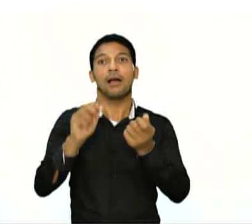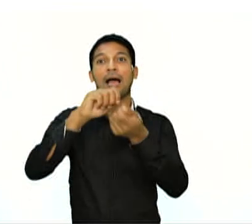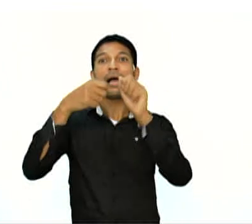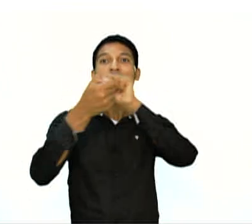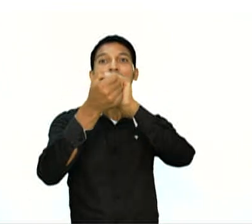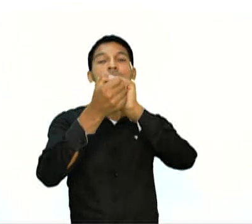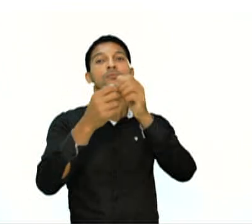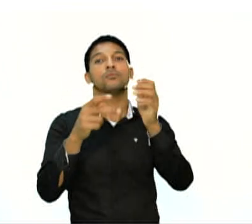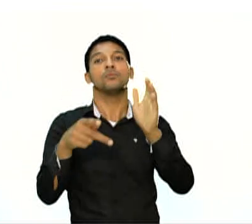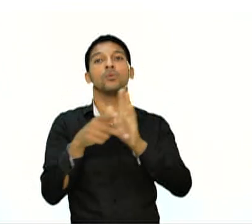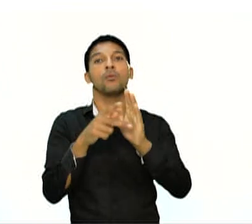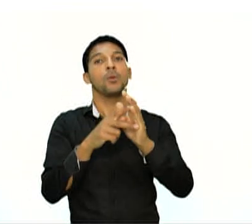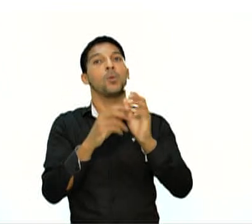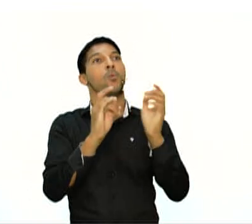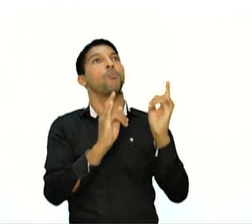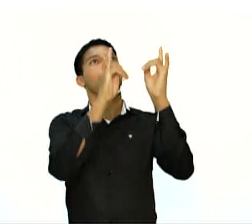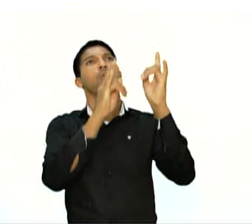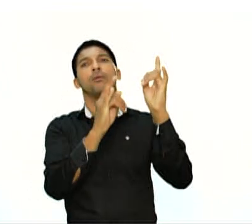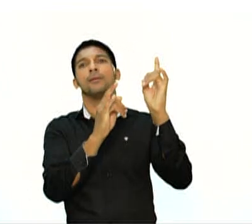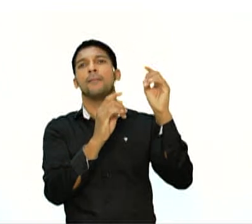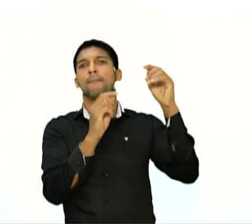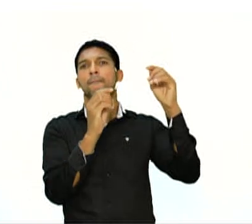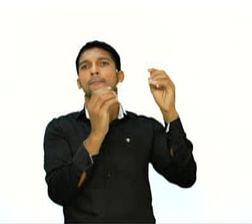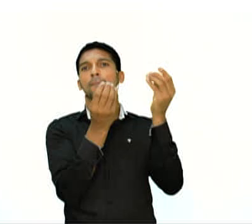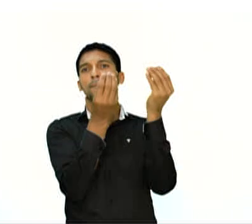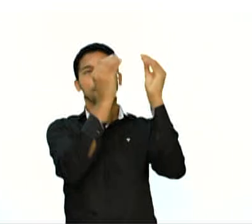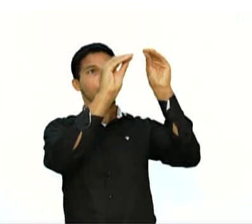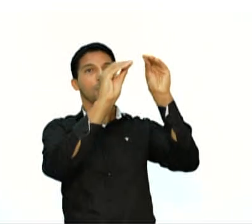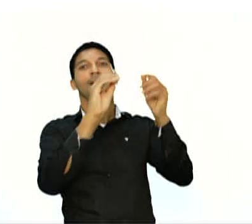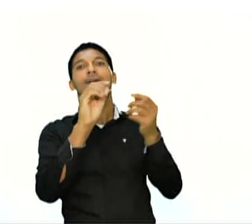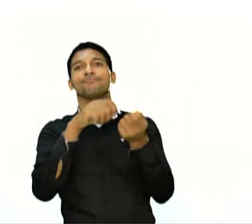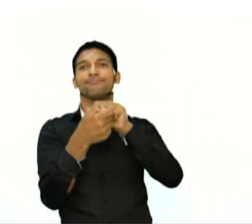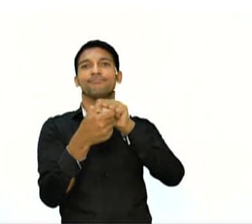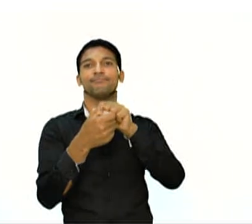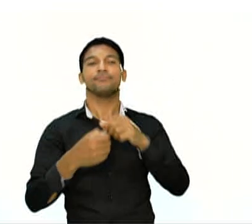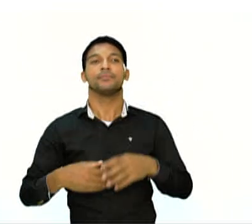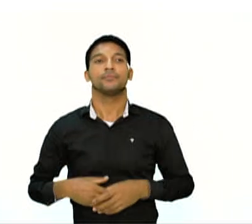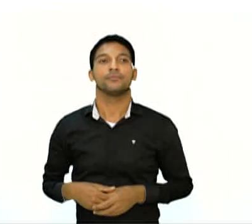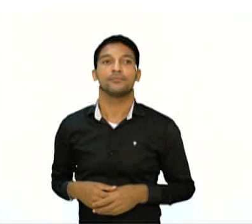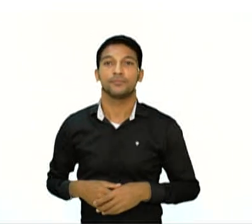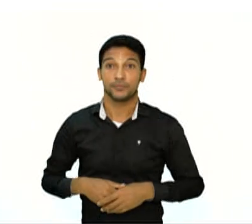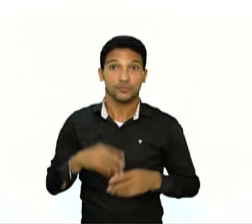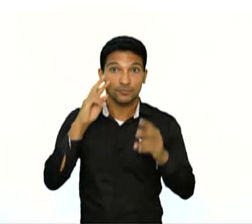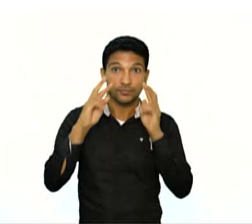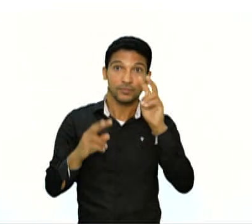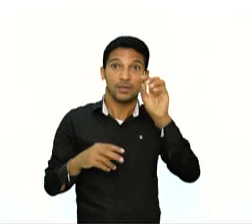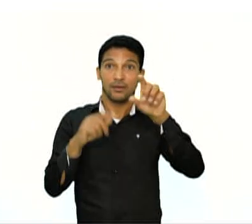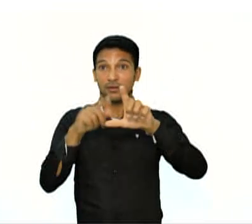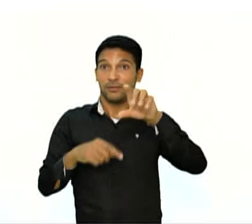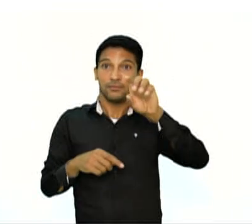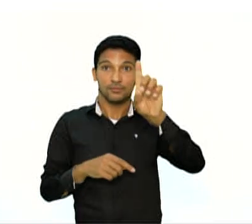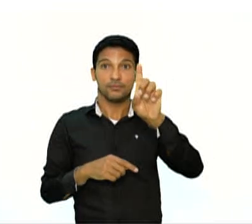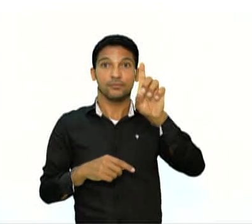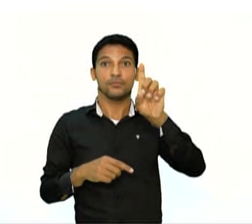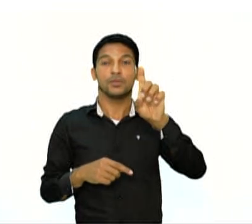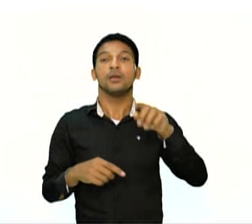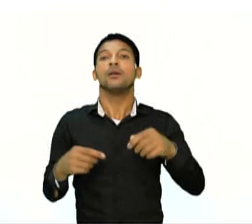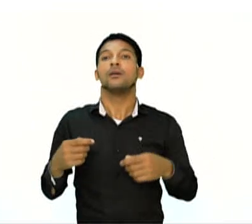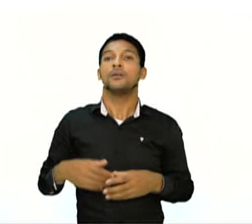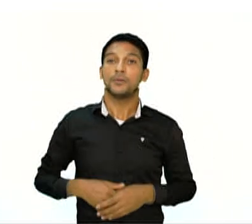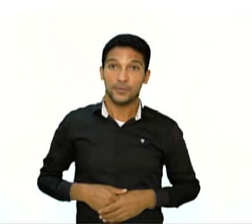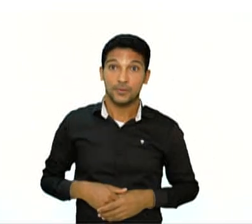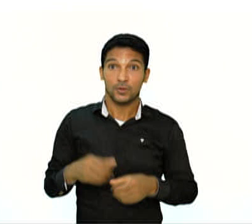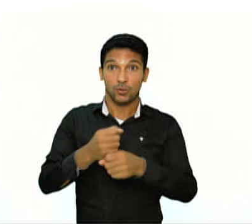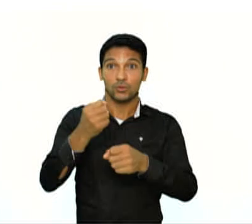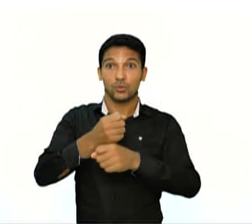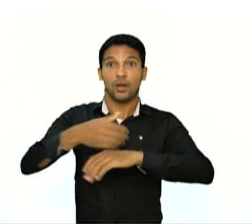de impermeabilização do solo nas áreas centrais das cidades. Ou a letra D, pela construção de vias expressas e